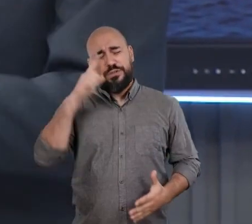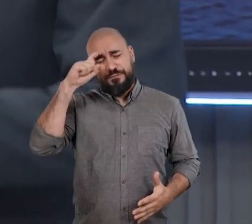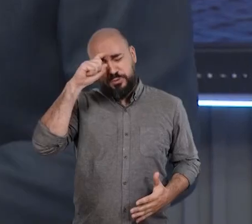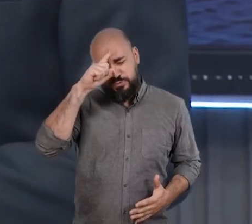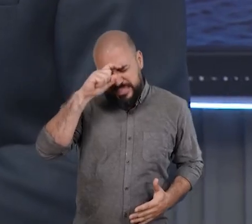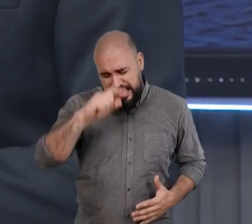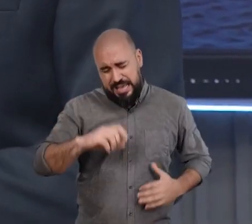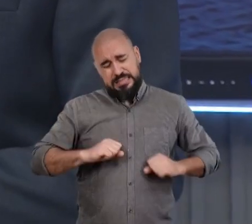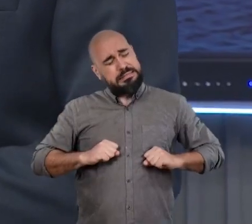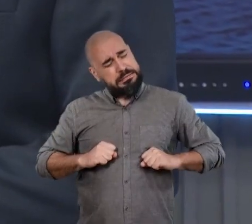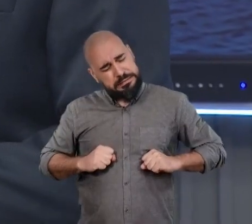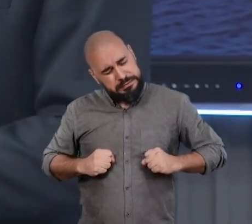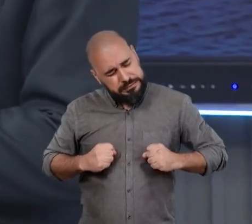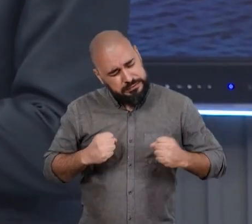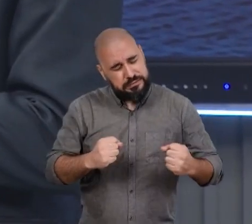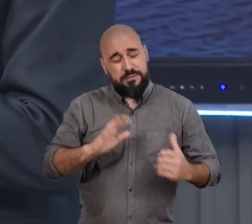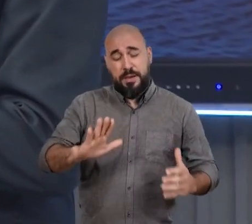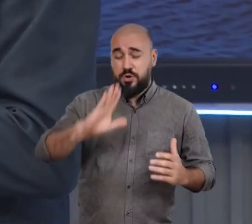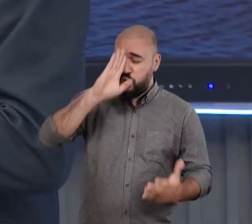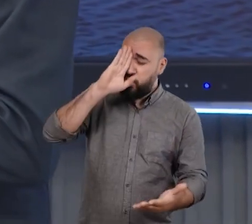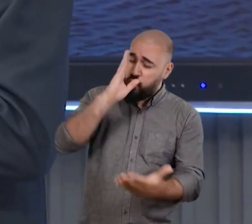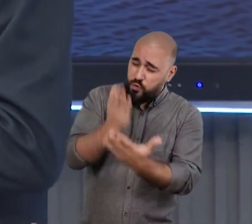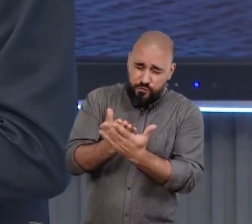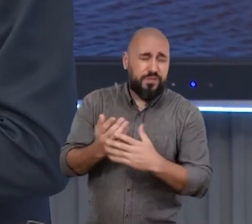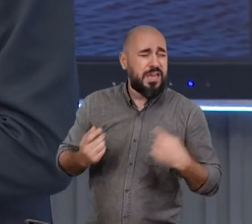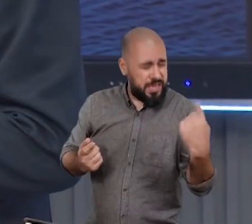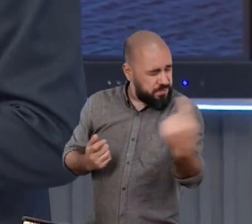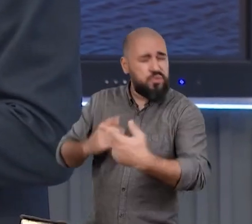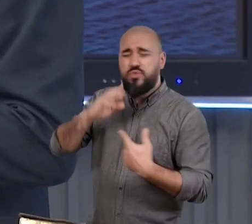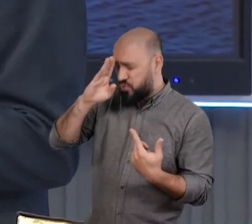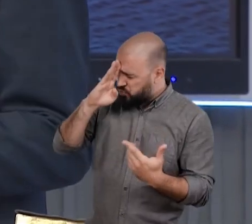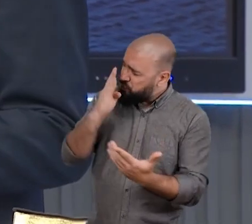mas confiamos no Senhor, por isso nós nos rendemos a Ti,